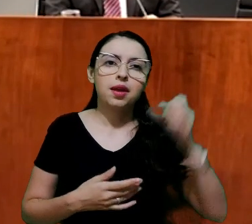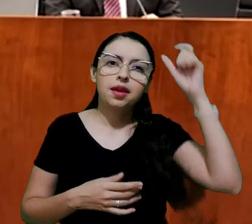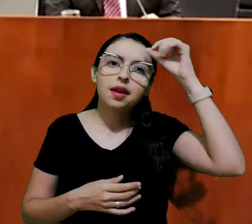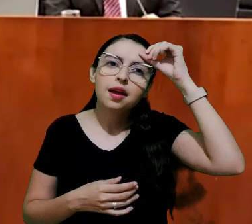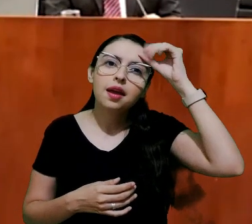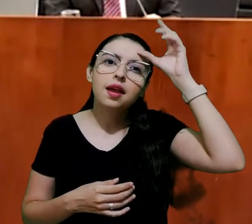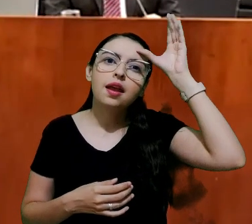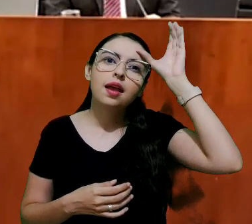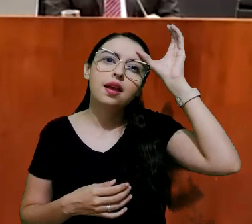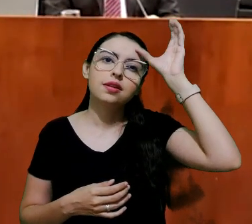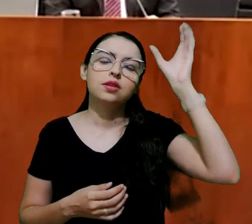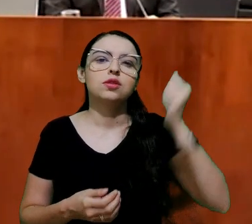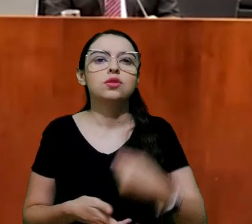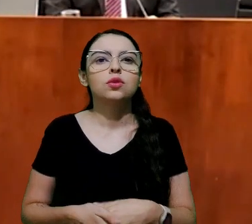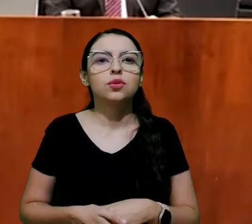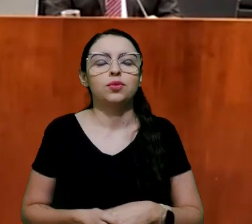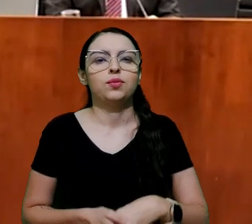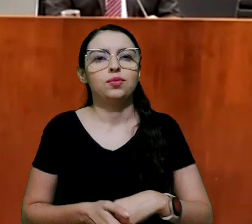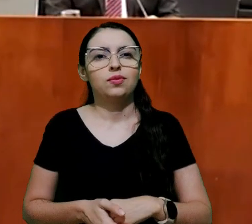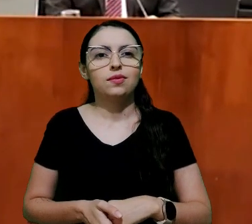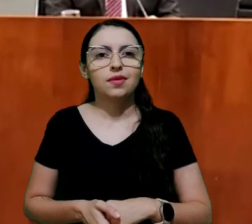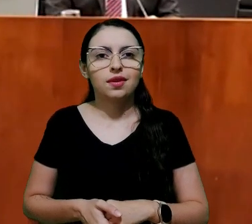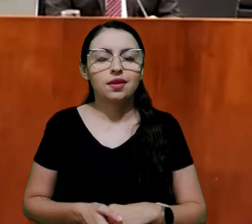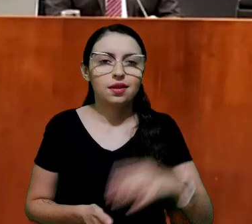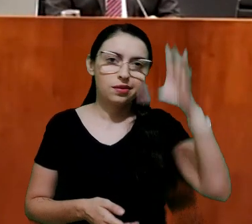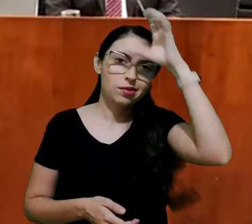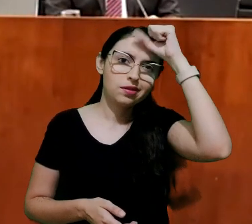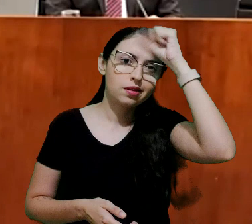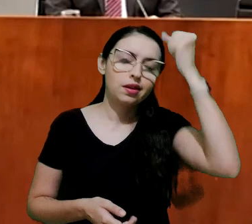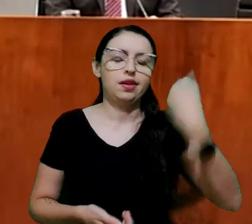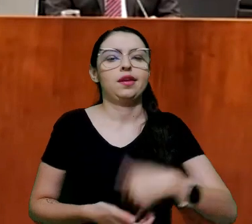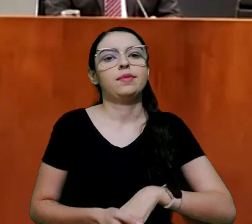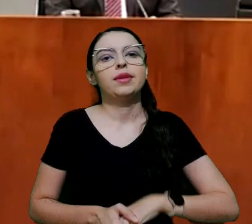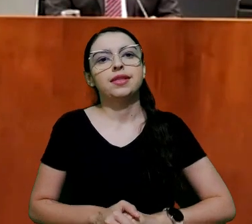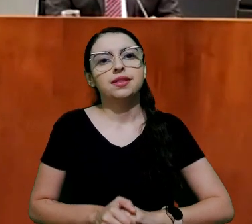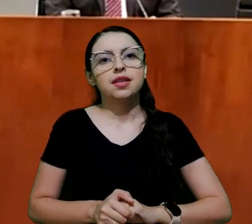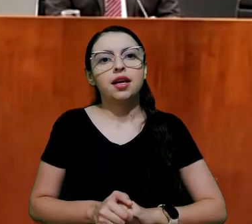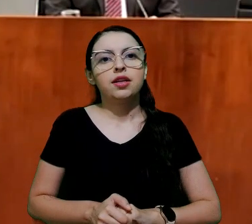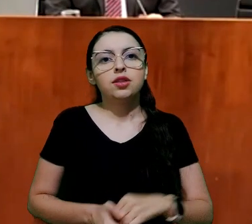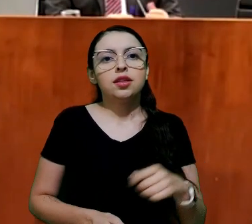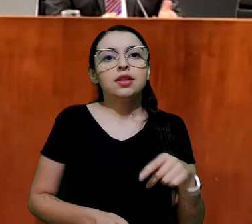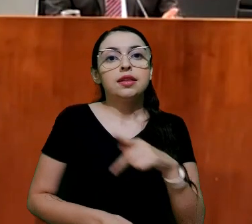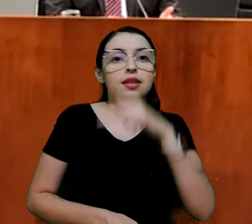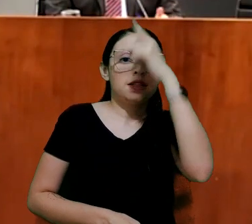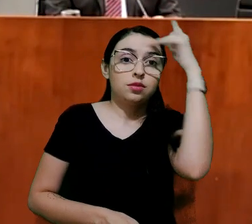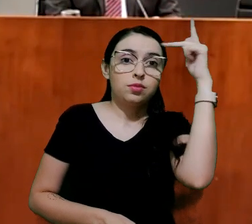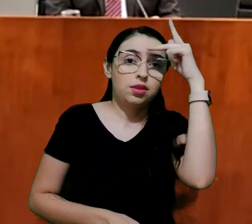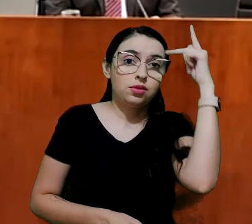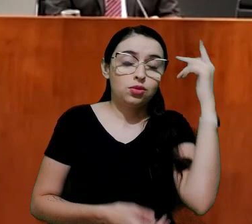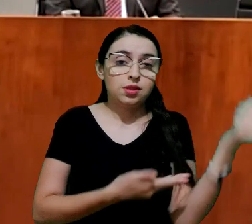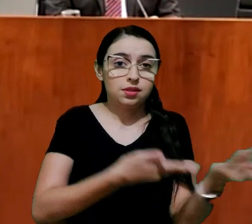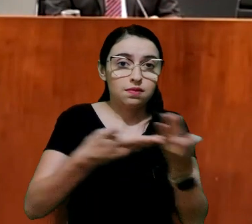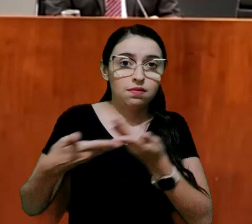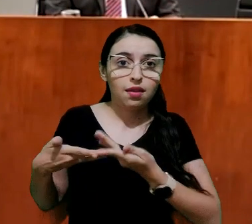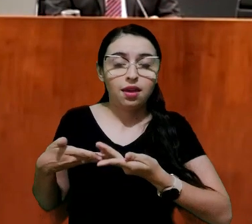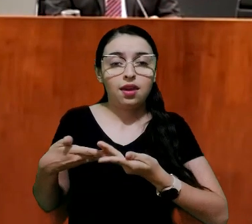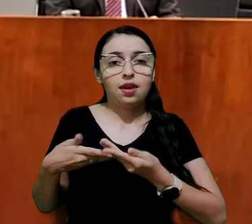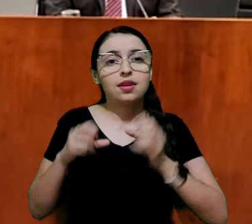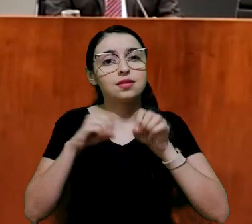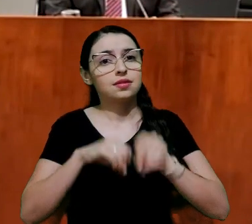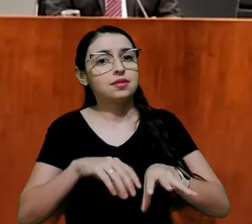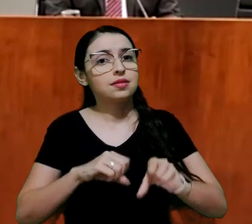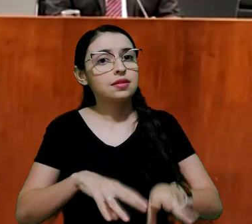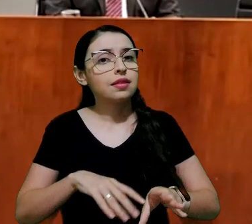tão gentilmente partilhar dos seus estudos e do seu conhecimento e